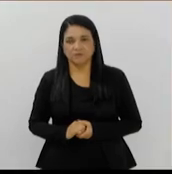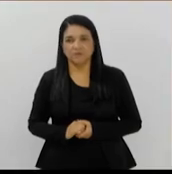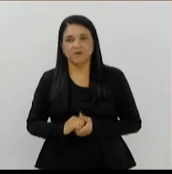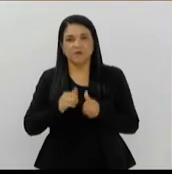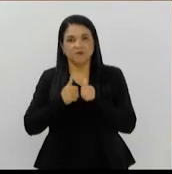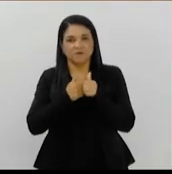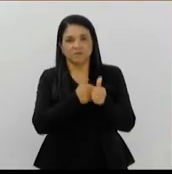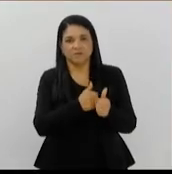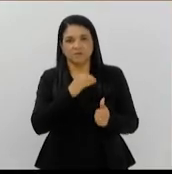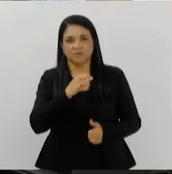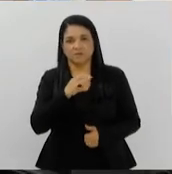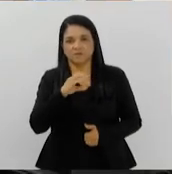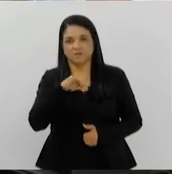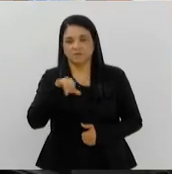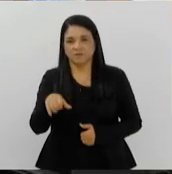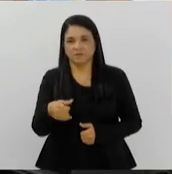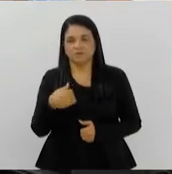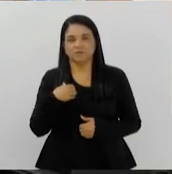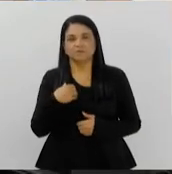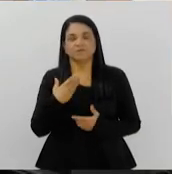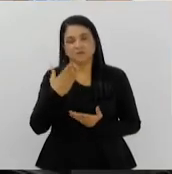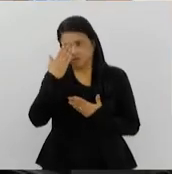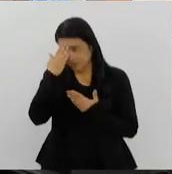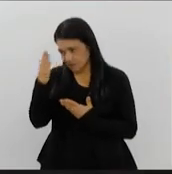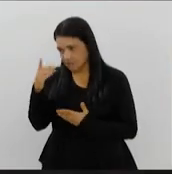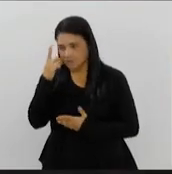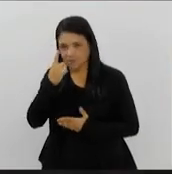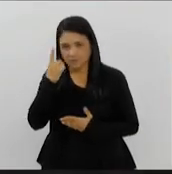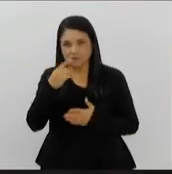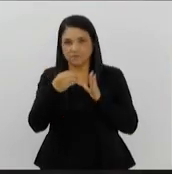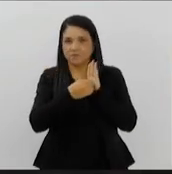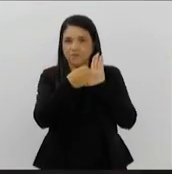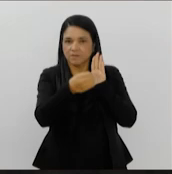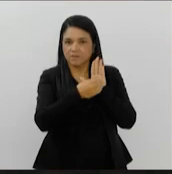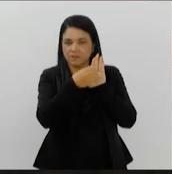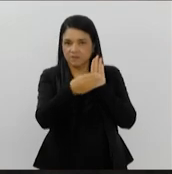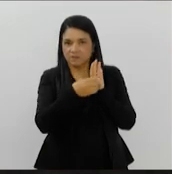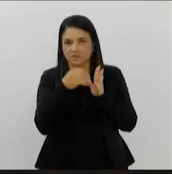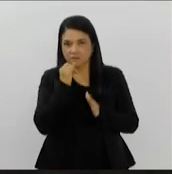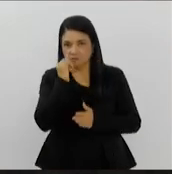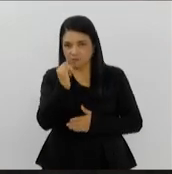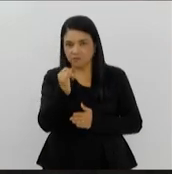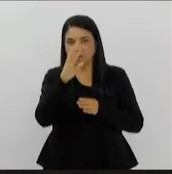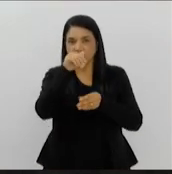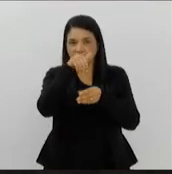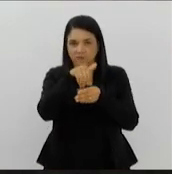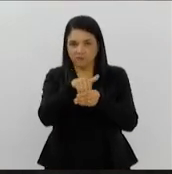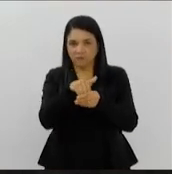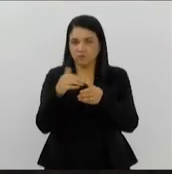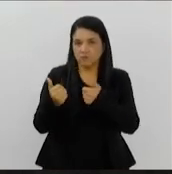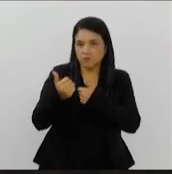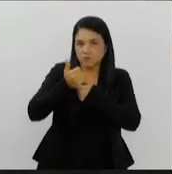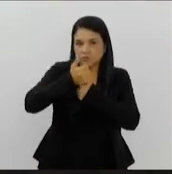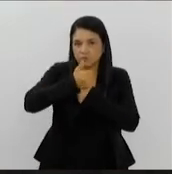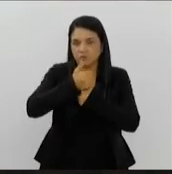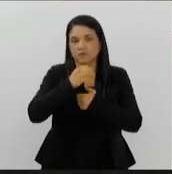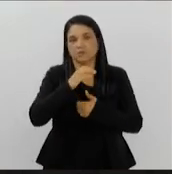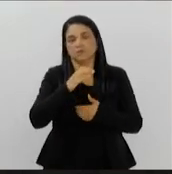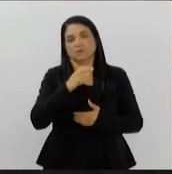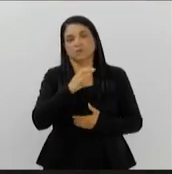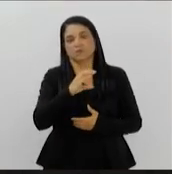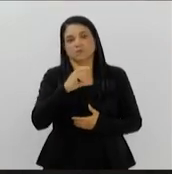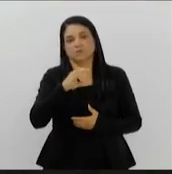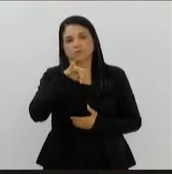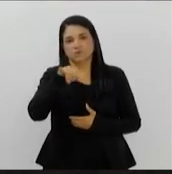Acompanha a CCJ, presidente. Muito obrigado, deputado Carlos Macedo. Com os pareceres emitidos, em votação, substitutivo da Comissão de Constituição